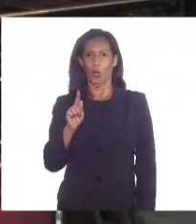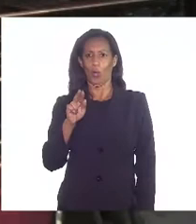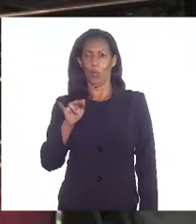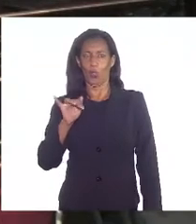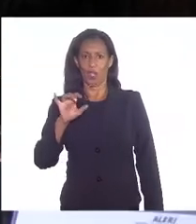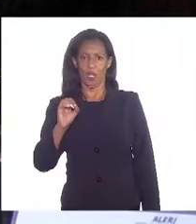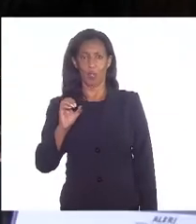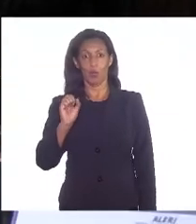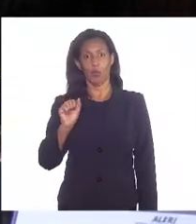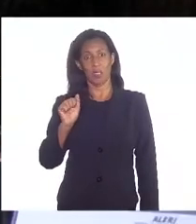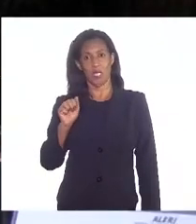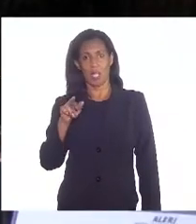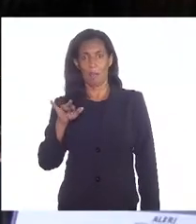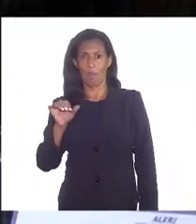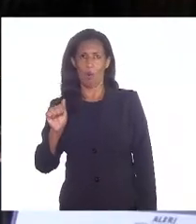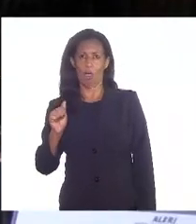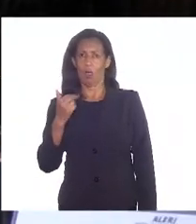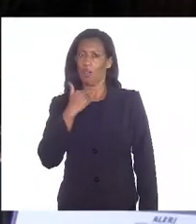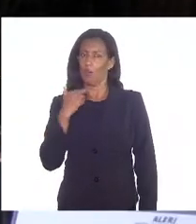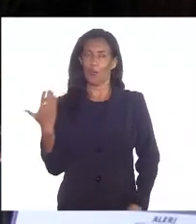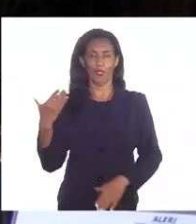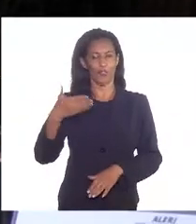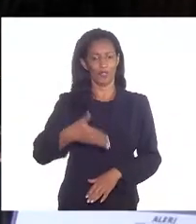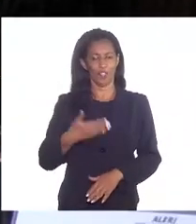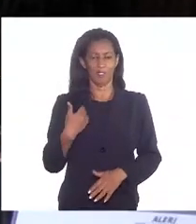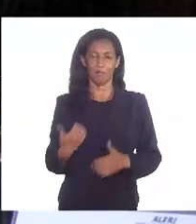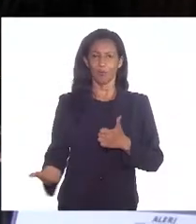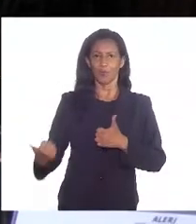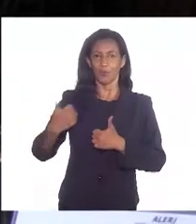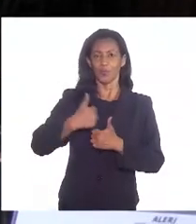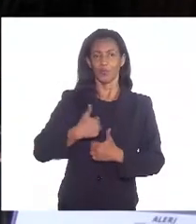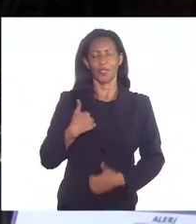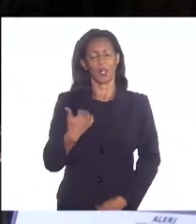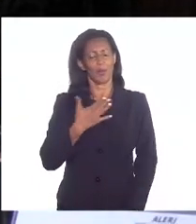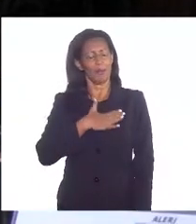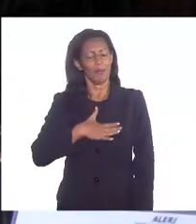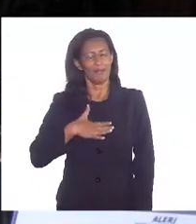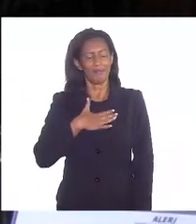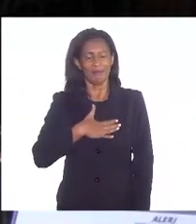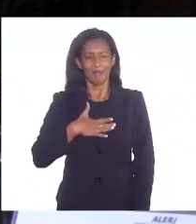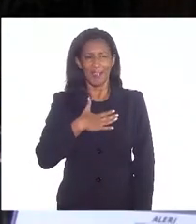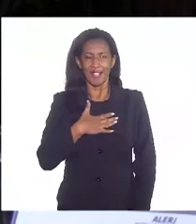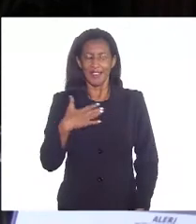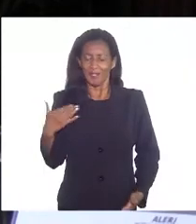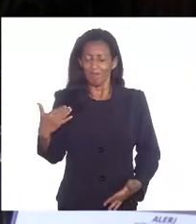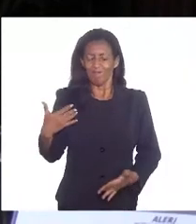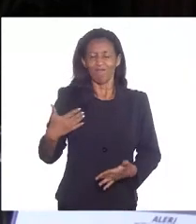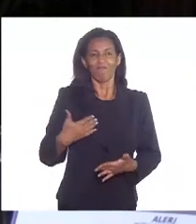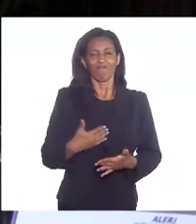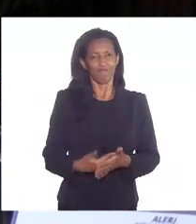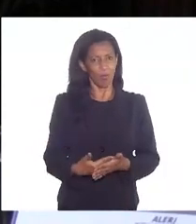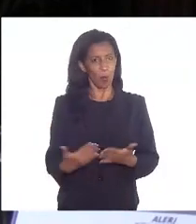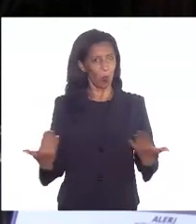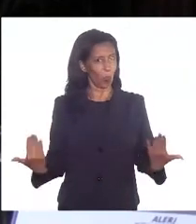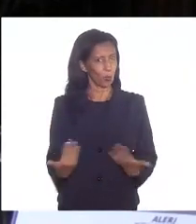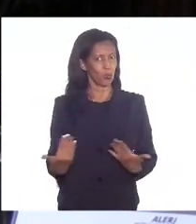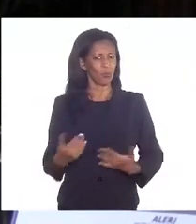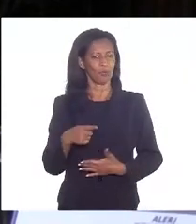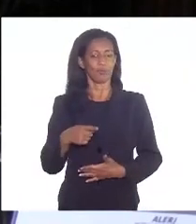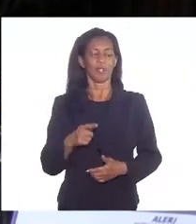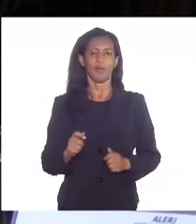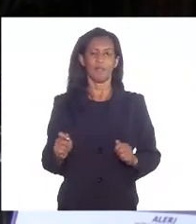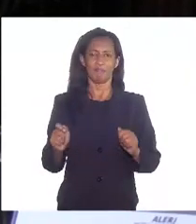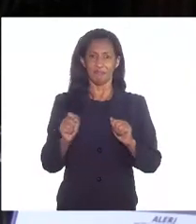motivo de força maior, não pôde vir, mas então é um imenso prazer que o destino me colocou aqui para